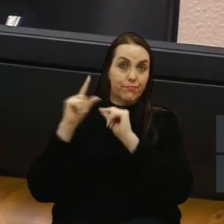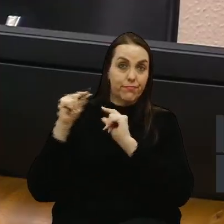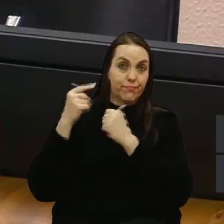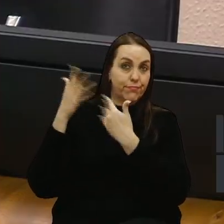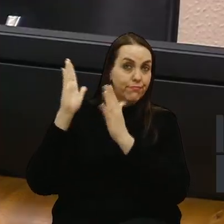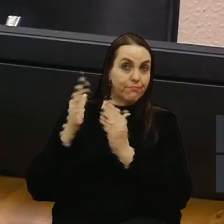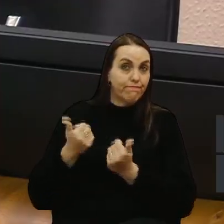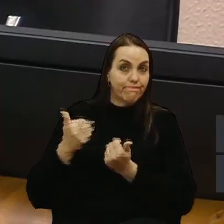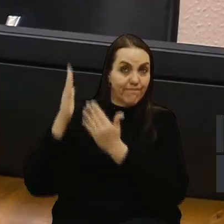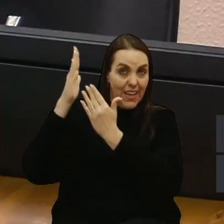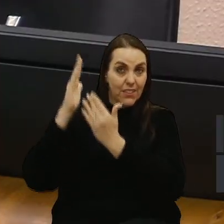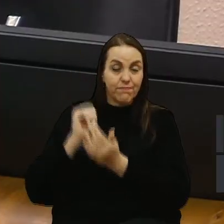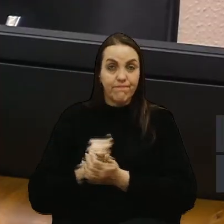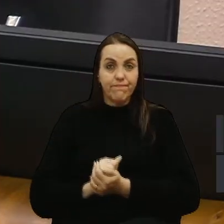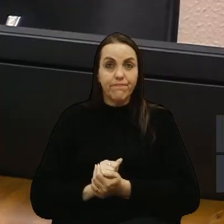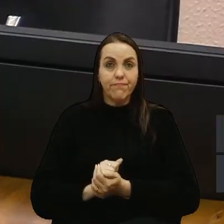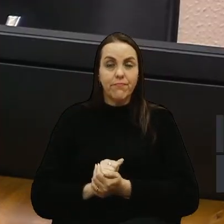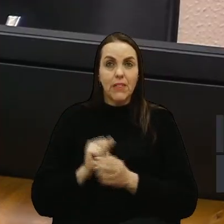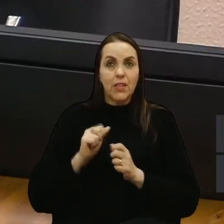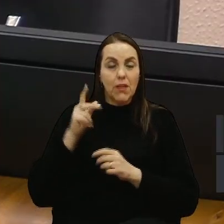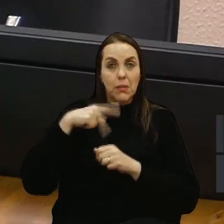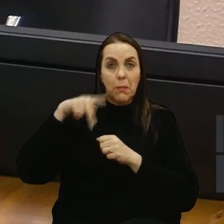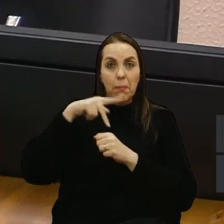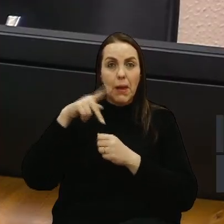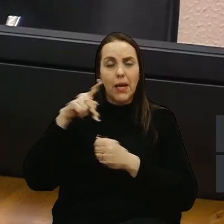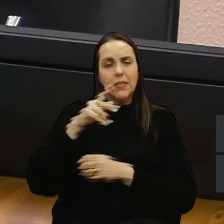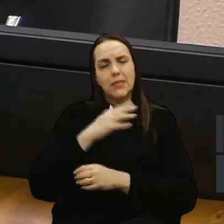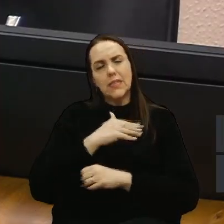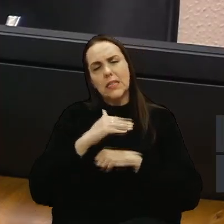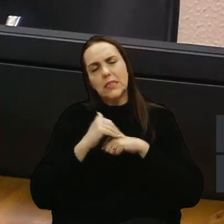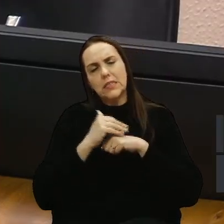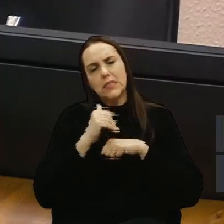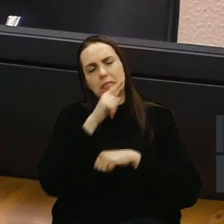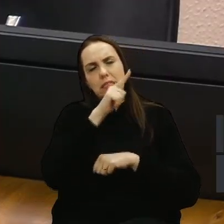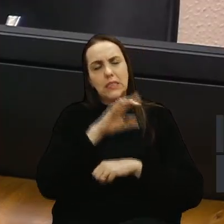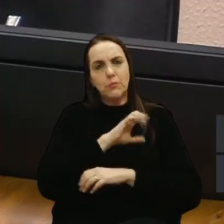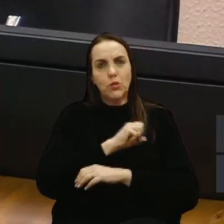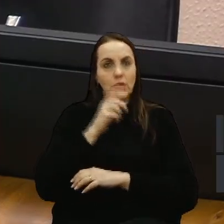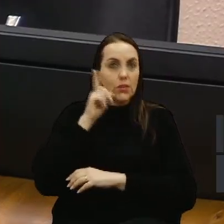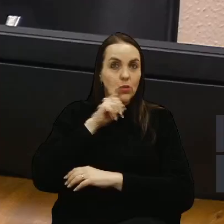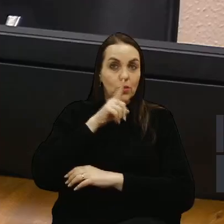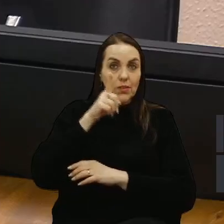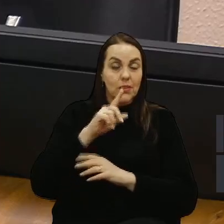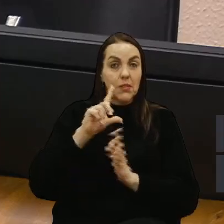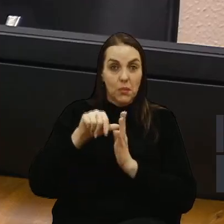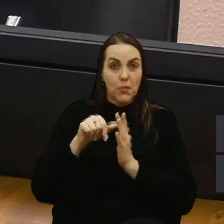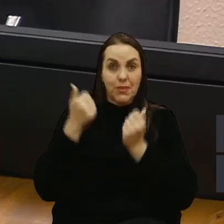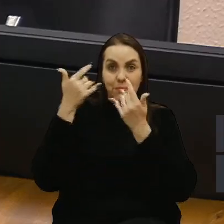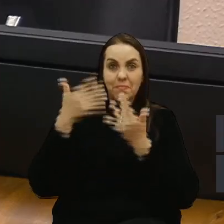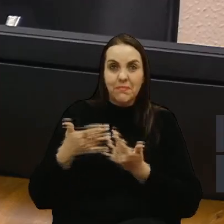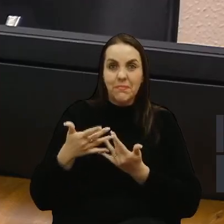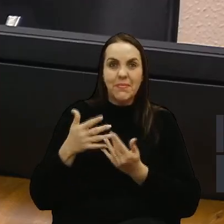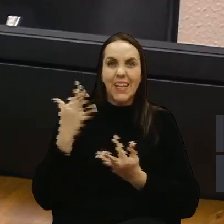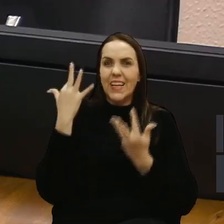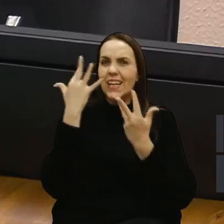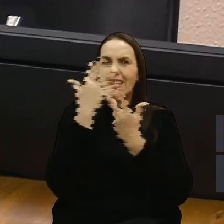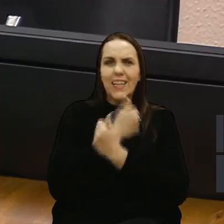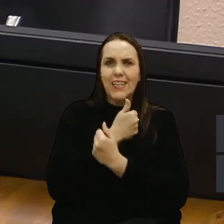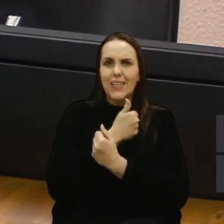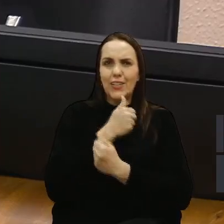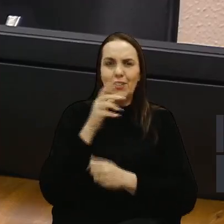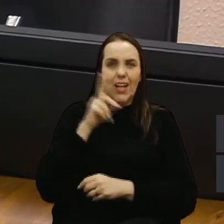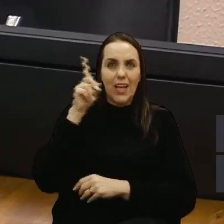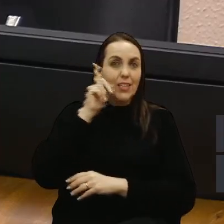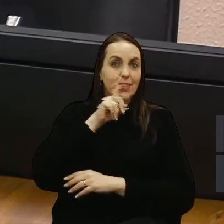saísse. Vão para o seu país de estimação, Estados Unidos. Depois nos digam como que é linda o paraíso norte-americano